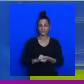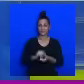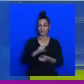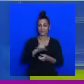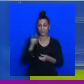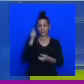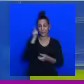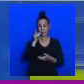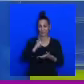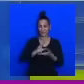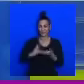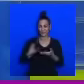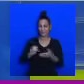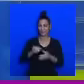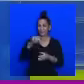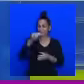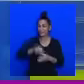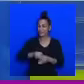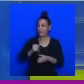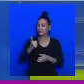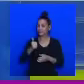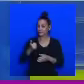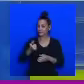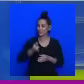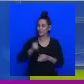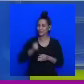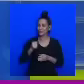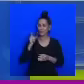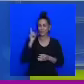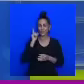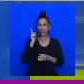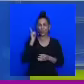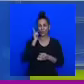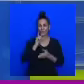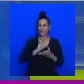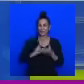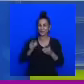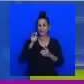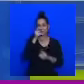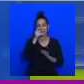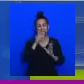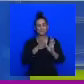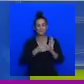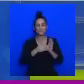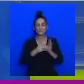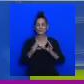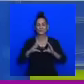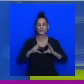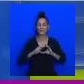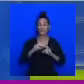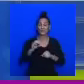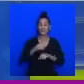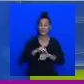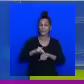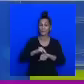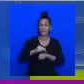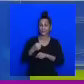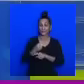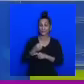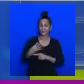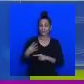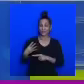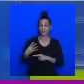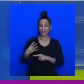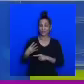E você ganha já a partir de 11 acertos na Loto Fácil. Fique de olho na sua aposta. Bola marrom, número